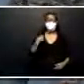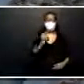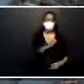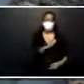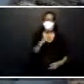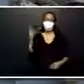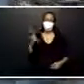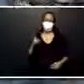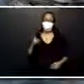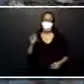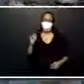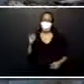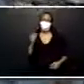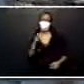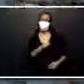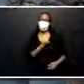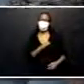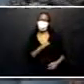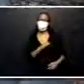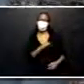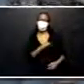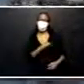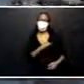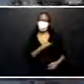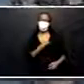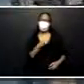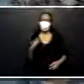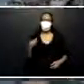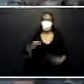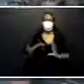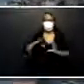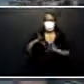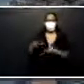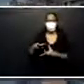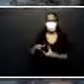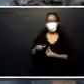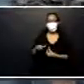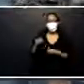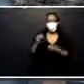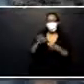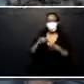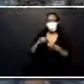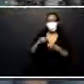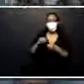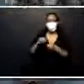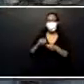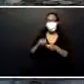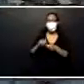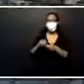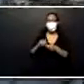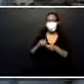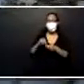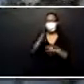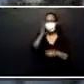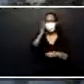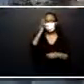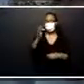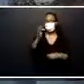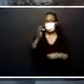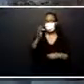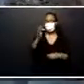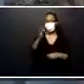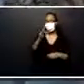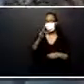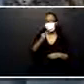estamos vivendo e que mundo estamos construindo para quem fica e para as futuras